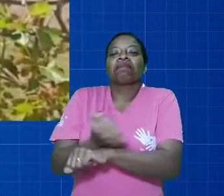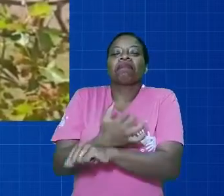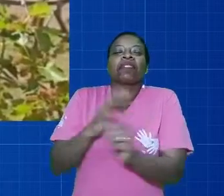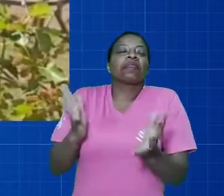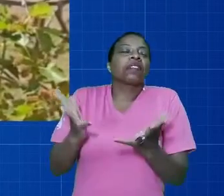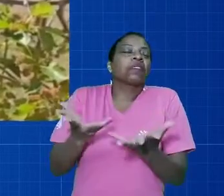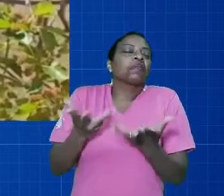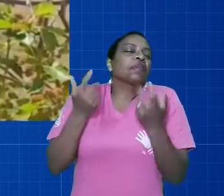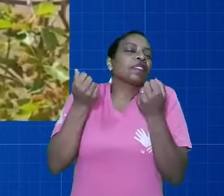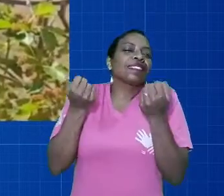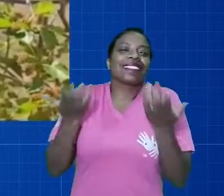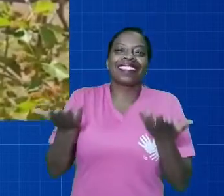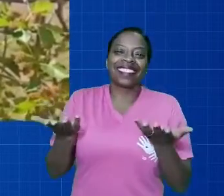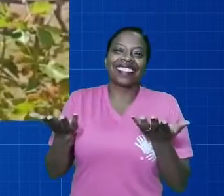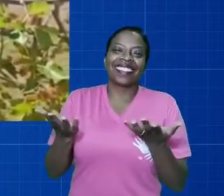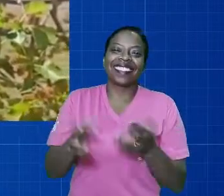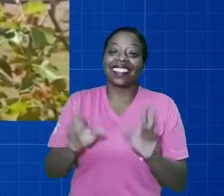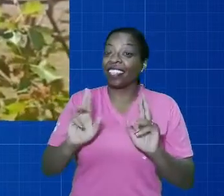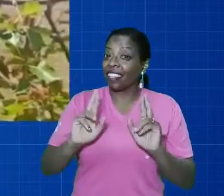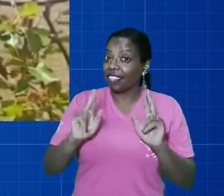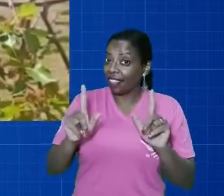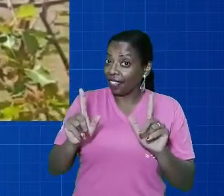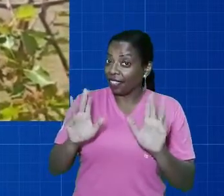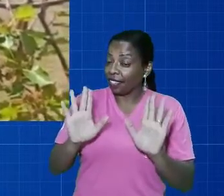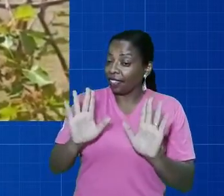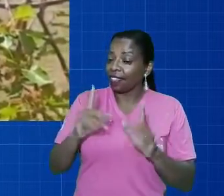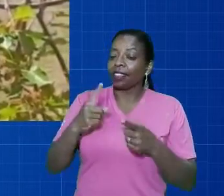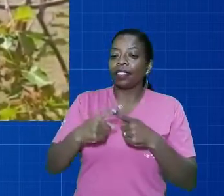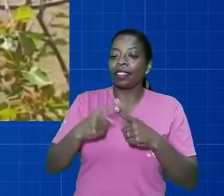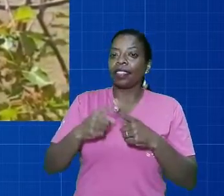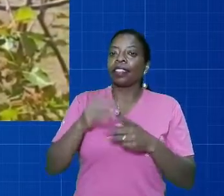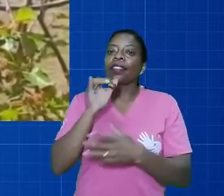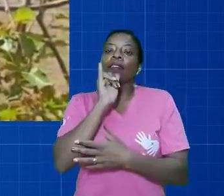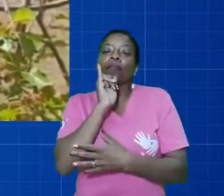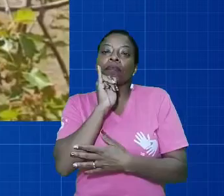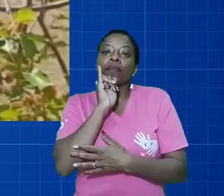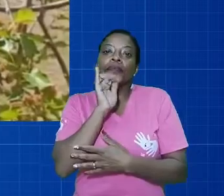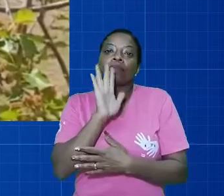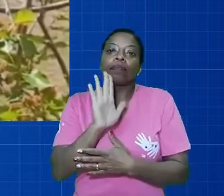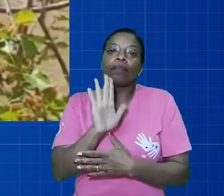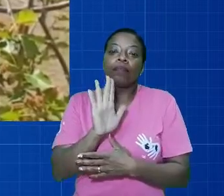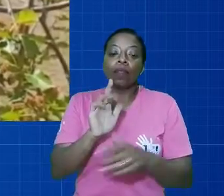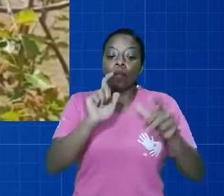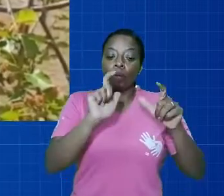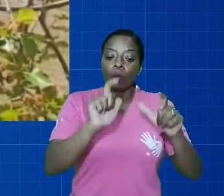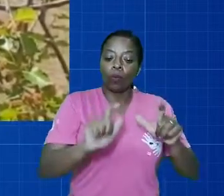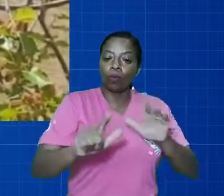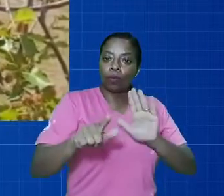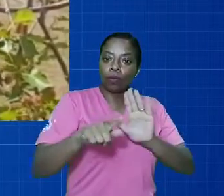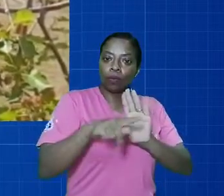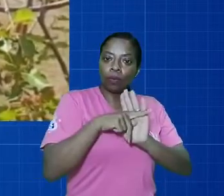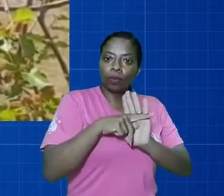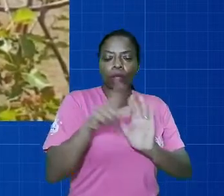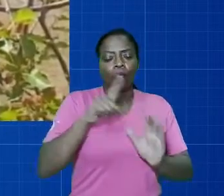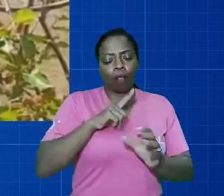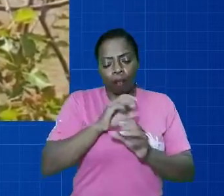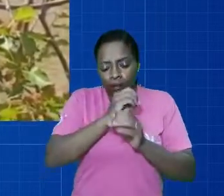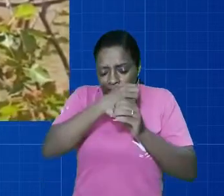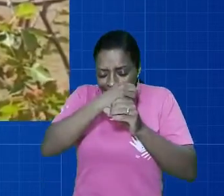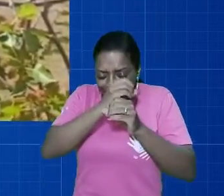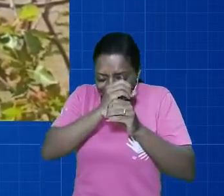que se resume é encantamento. Porque é diferente você estar num espaço próprio, né?